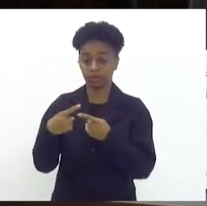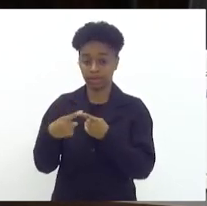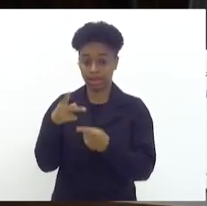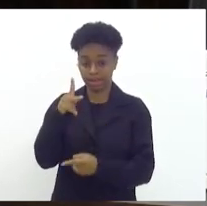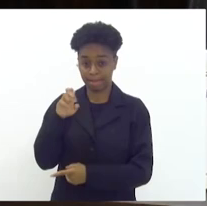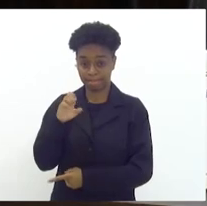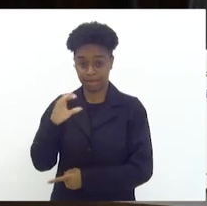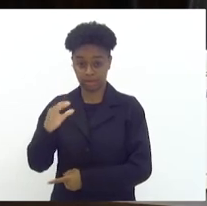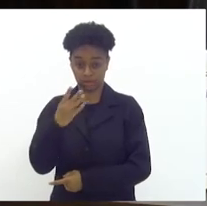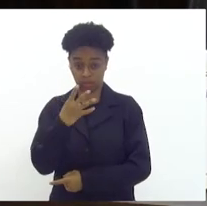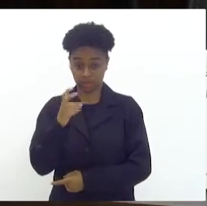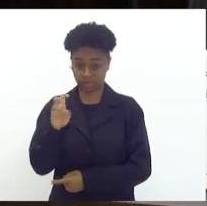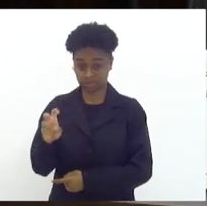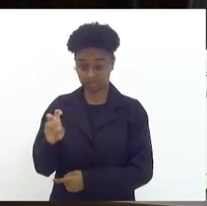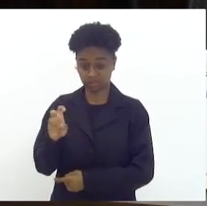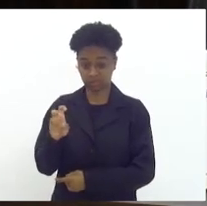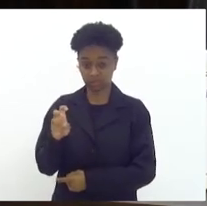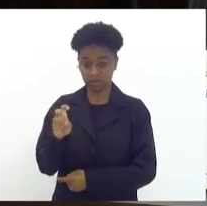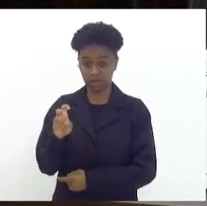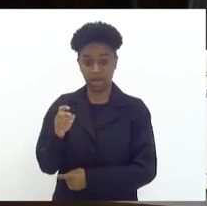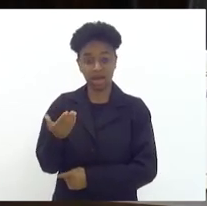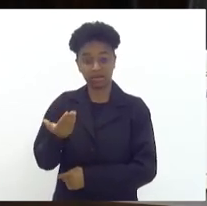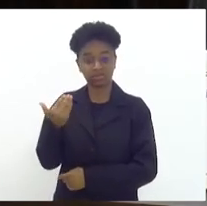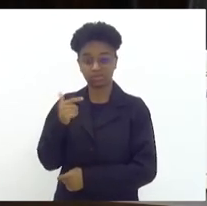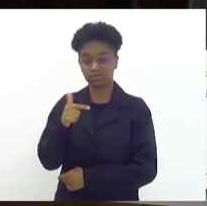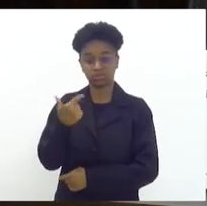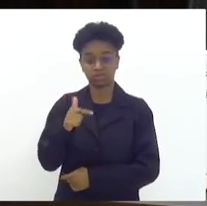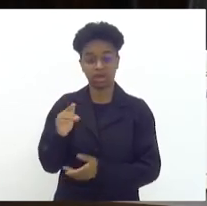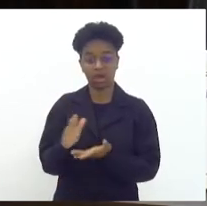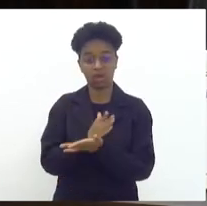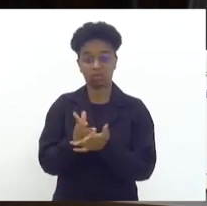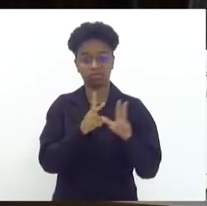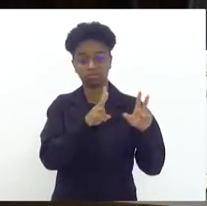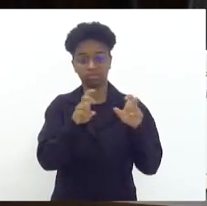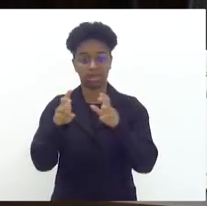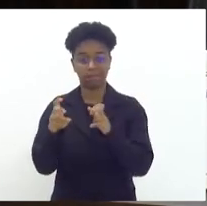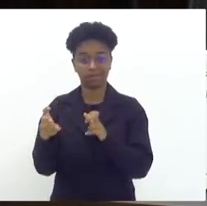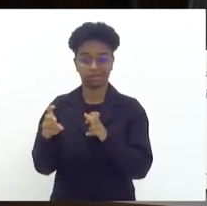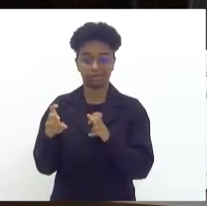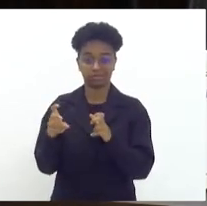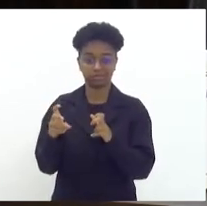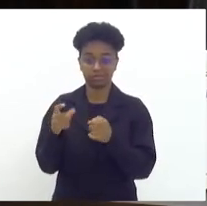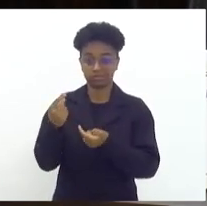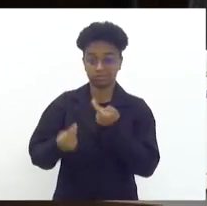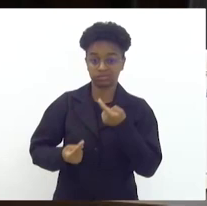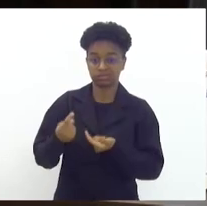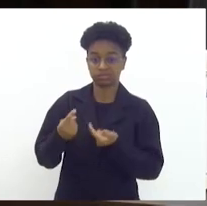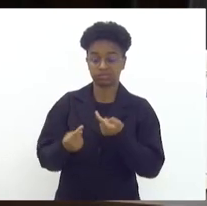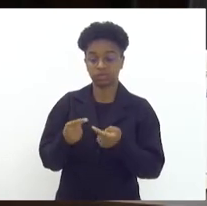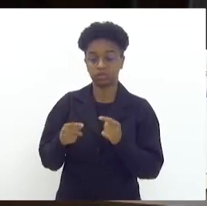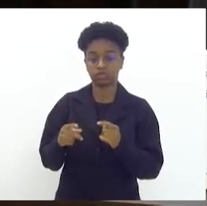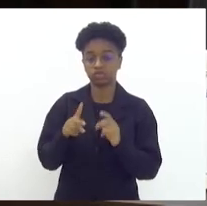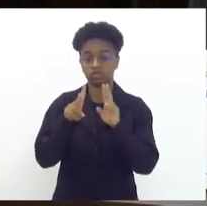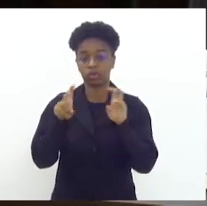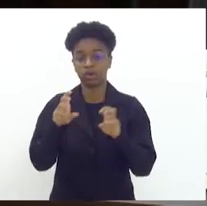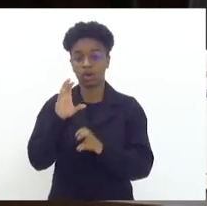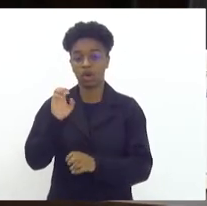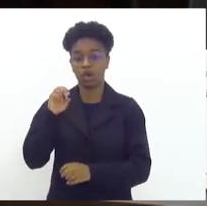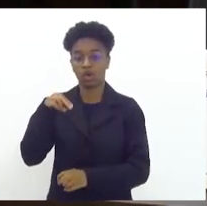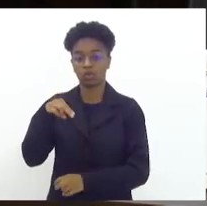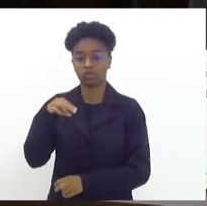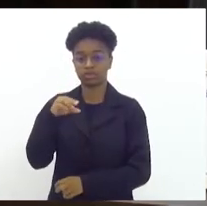na sua origem não considerava determinados assuntos que foram discutidos no âmbito do que você faz eu